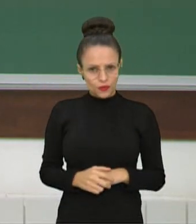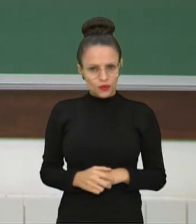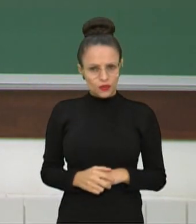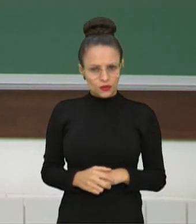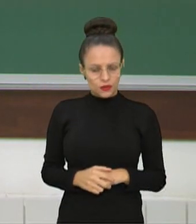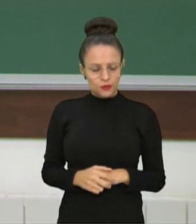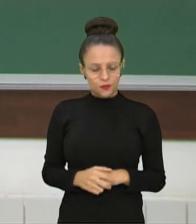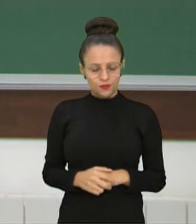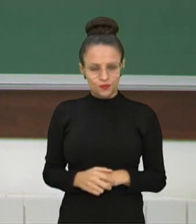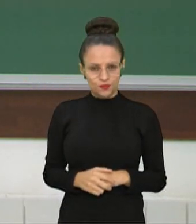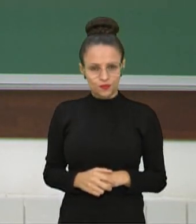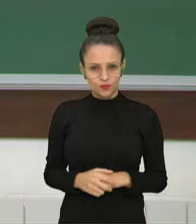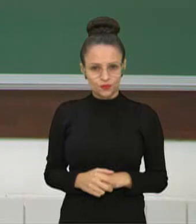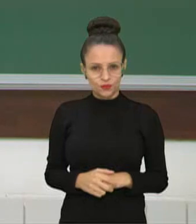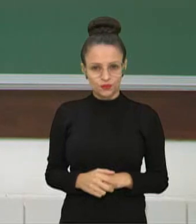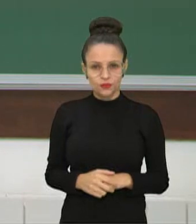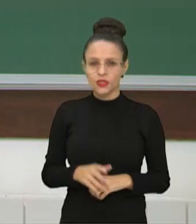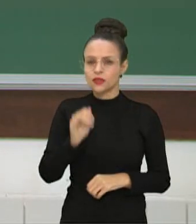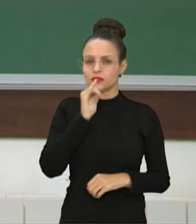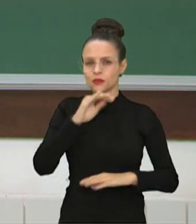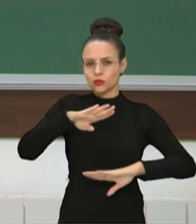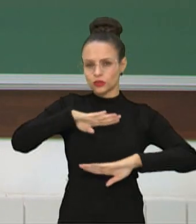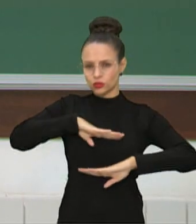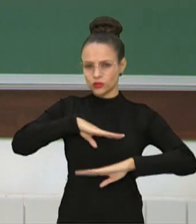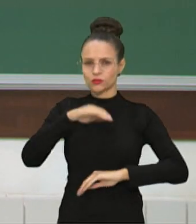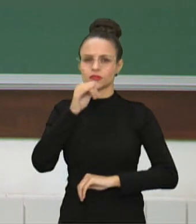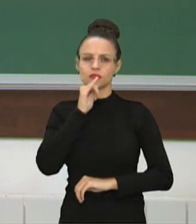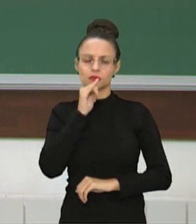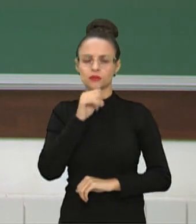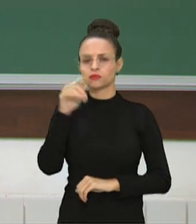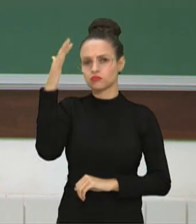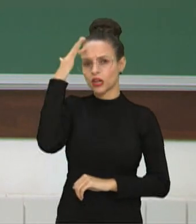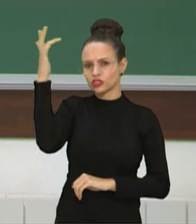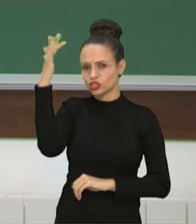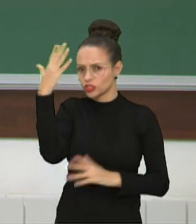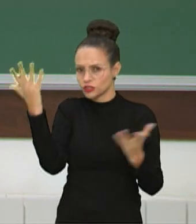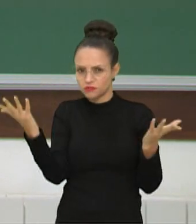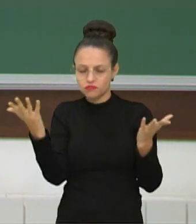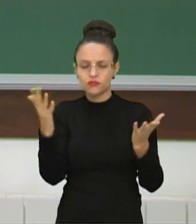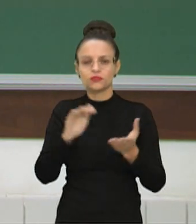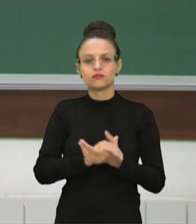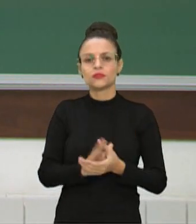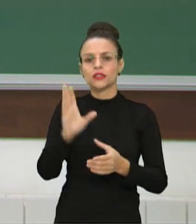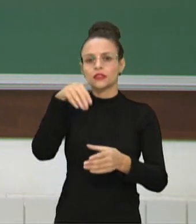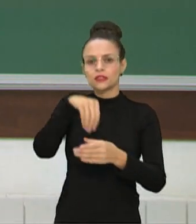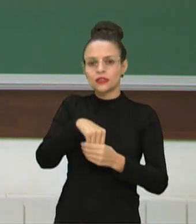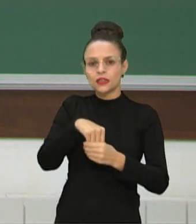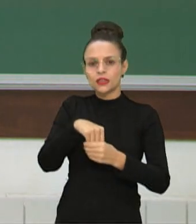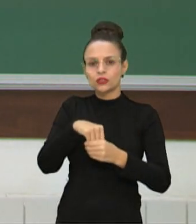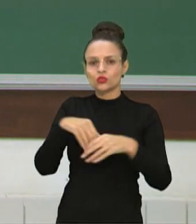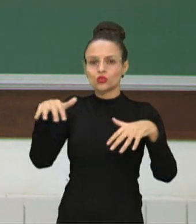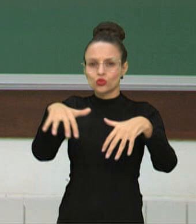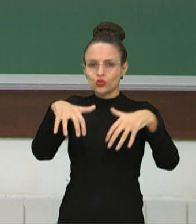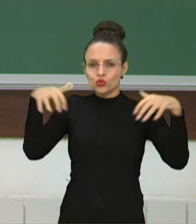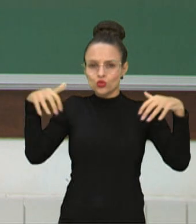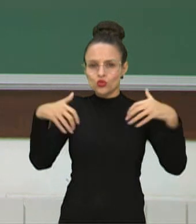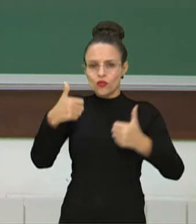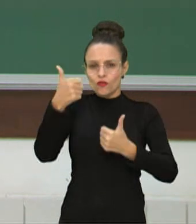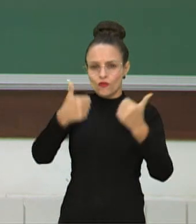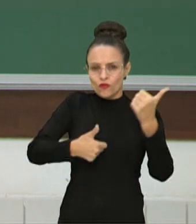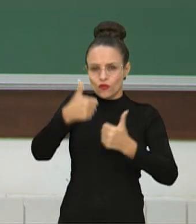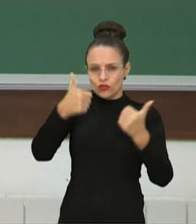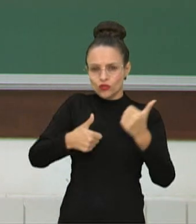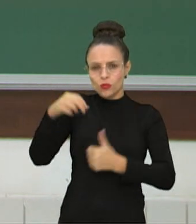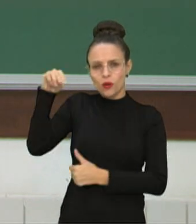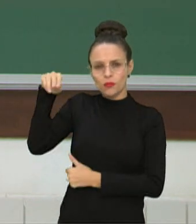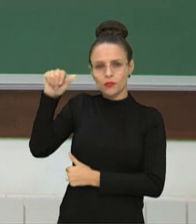pegar a seguinte situação. Imagine que por alguma situação, dentro do Maracanã,